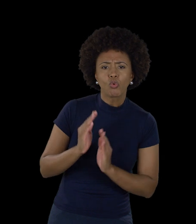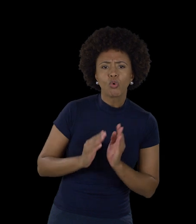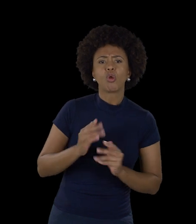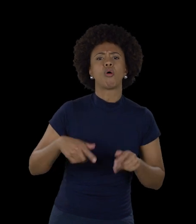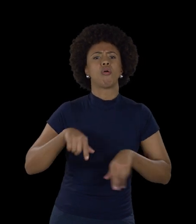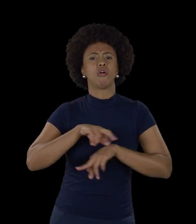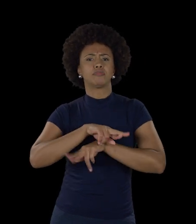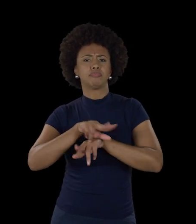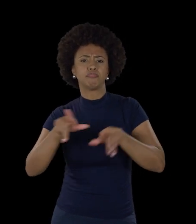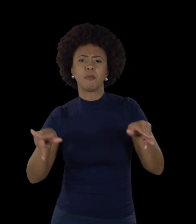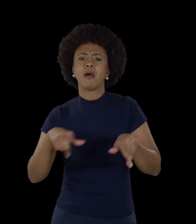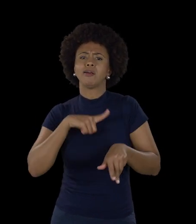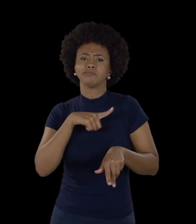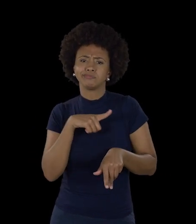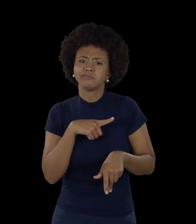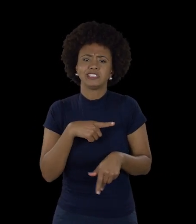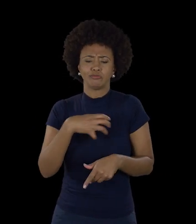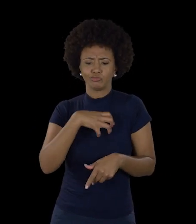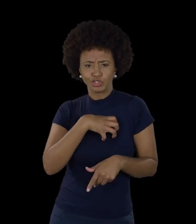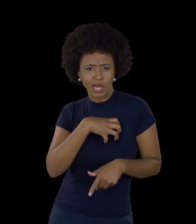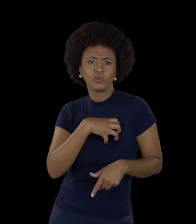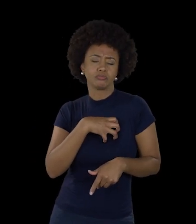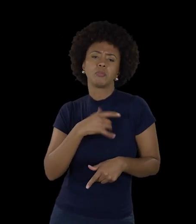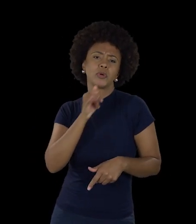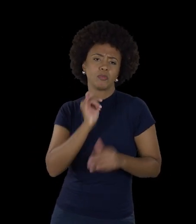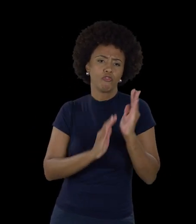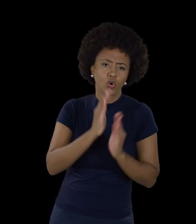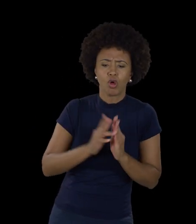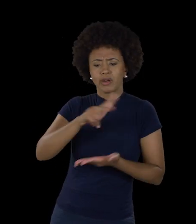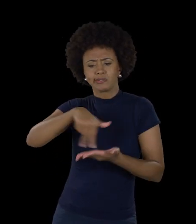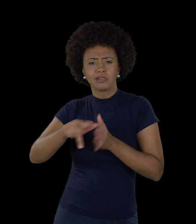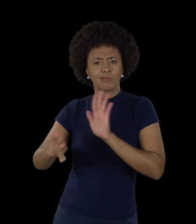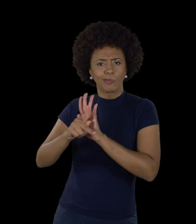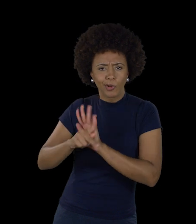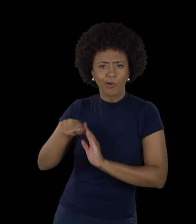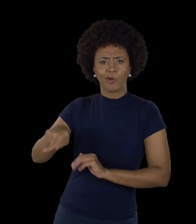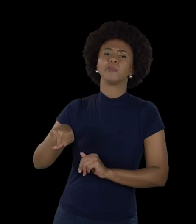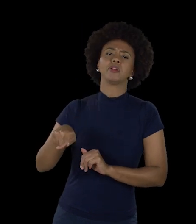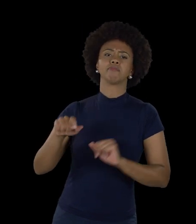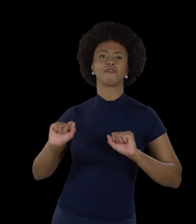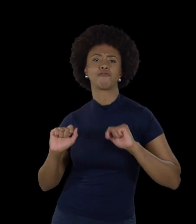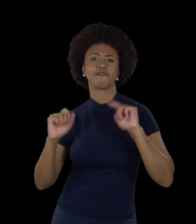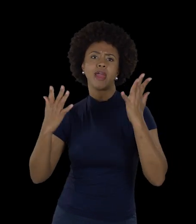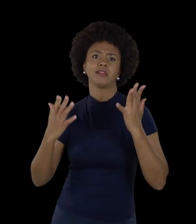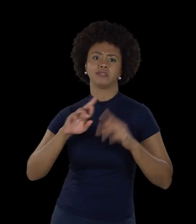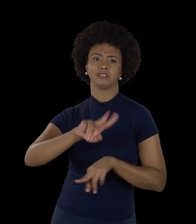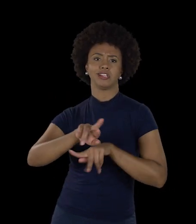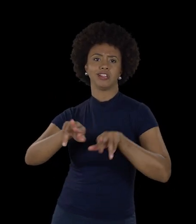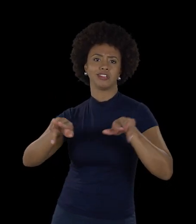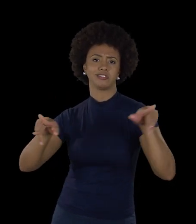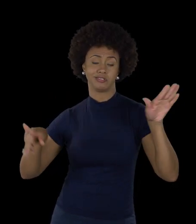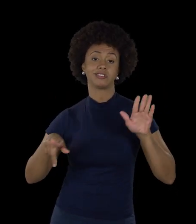resultou em uma gama variada de modos, crenças e costumes, traduzidos no folclore, nas suas danças